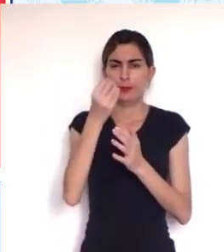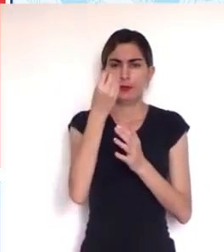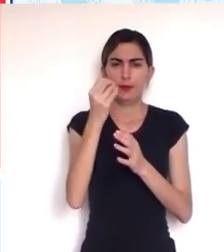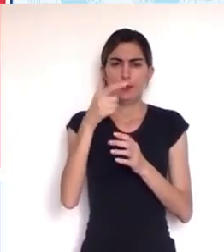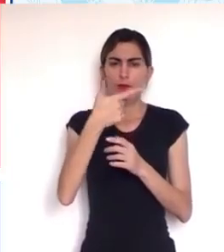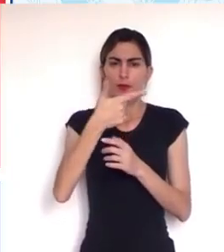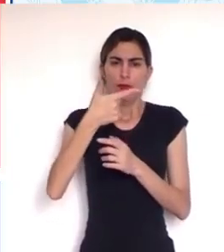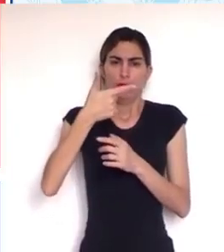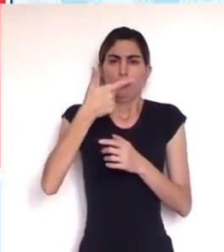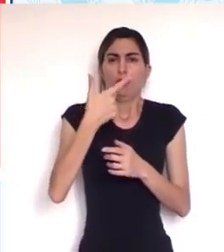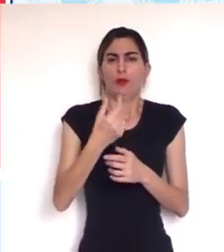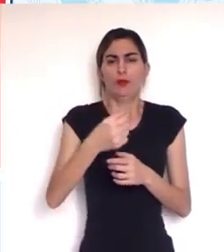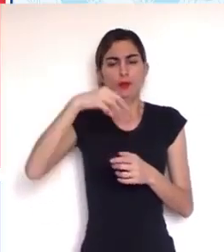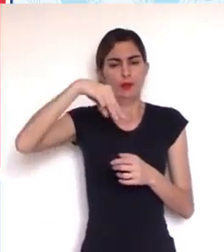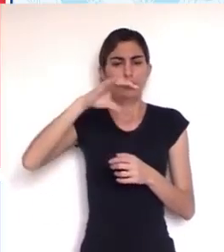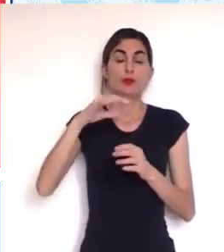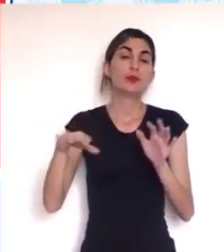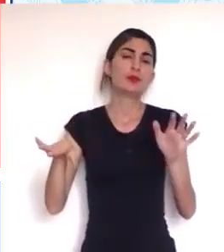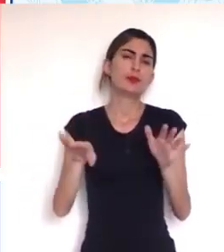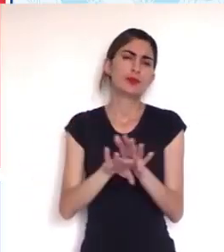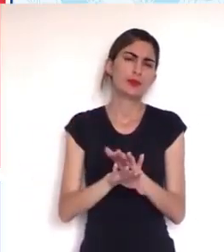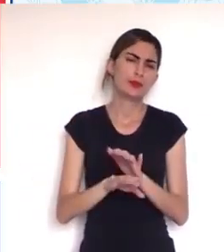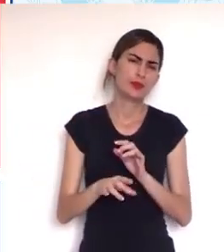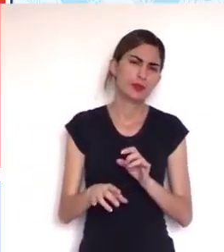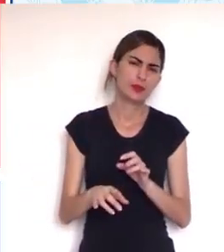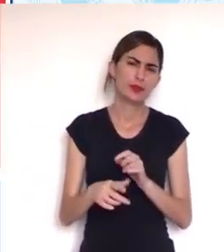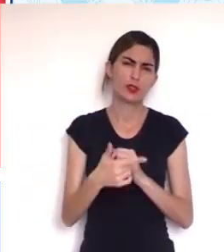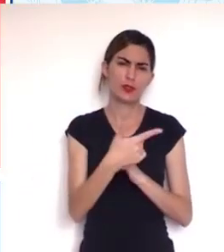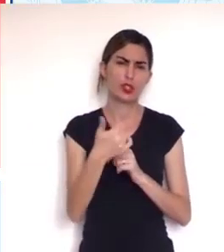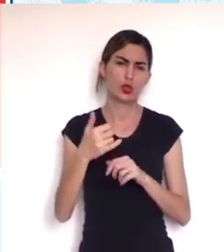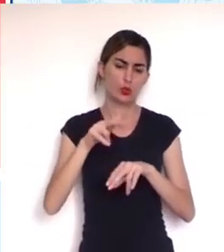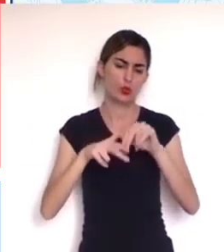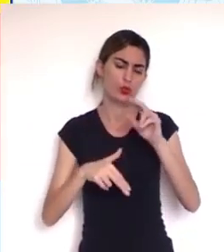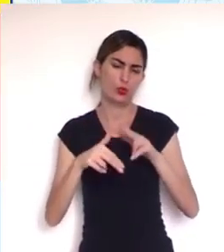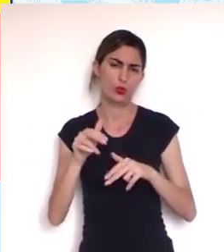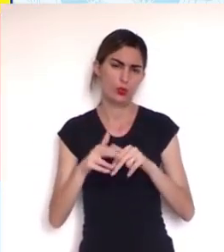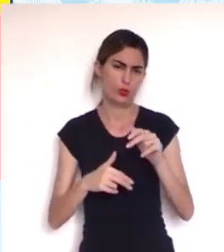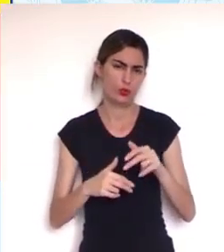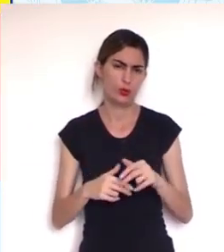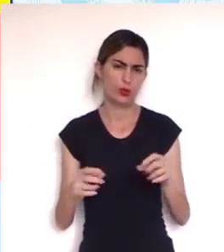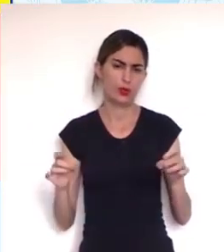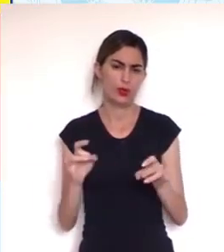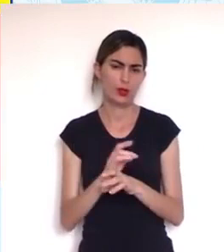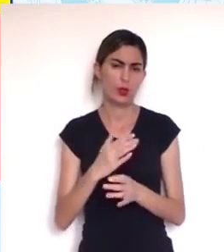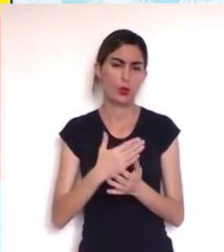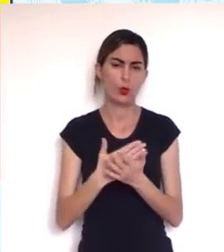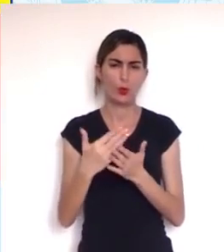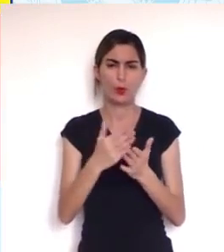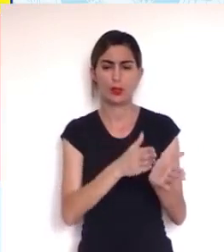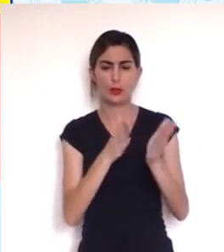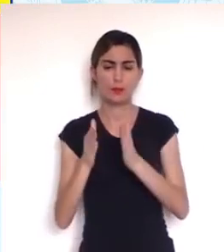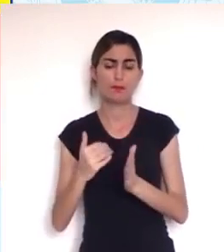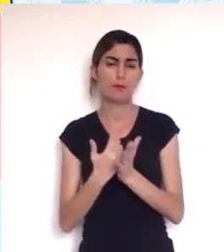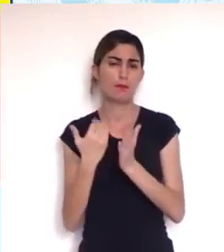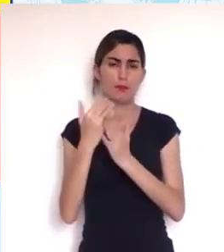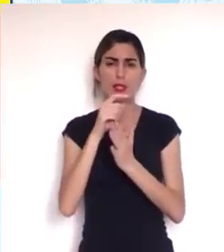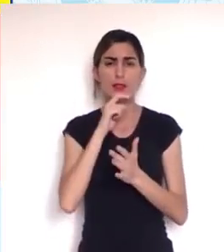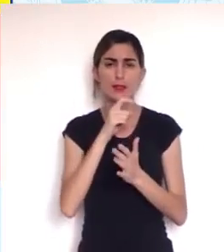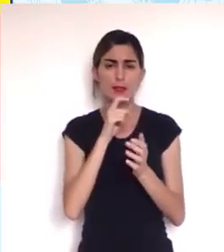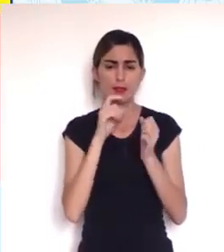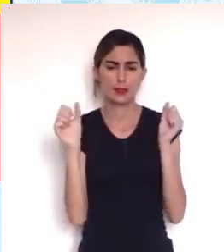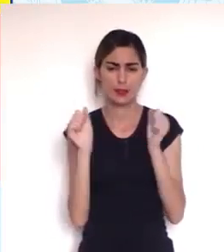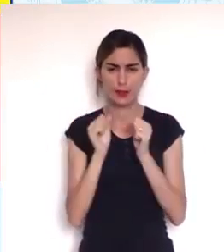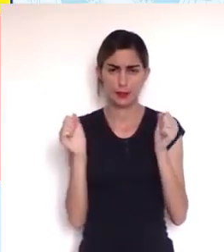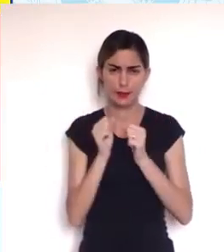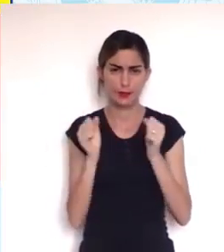em 20 de março. E quando é que ele vai acabar? Em 21 de julho. O inverno vai ser uma época mais fria do ano.